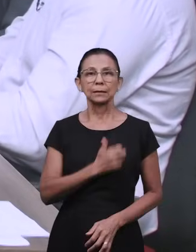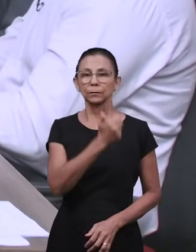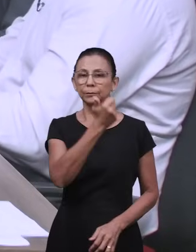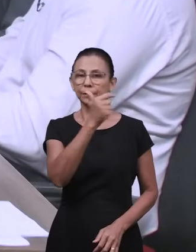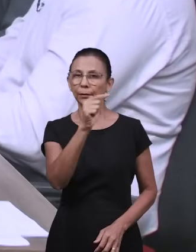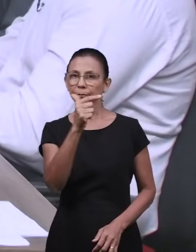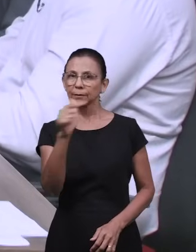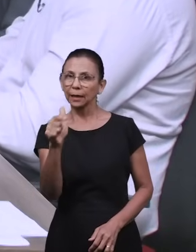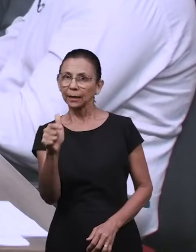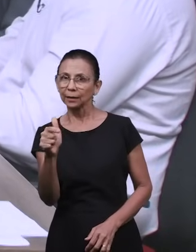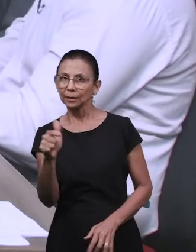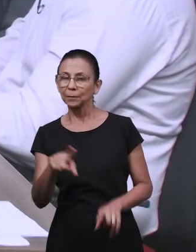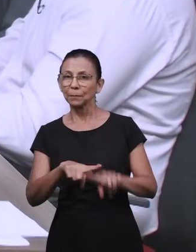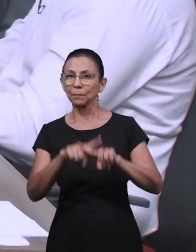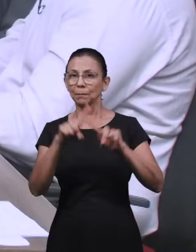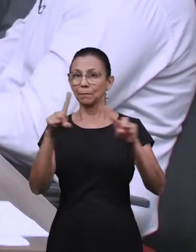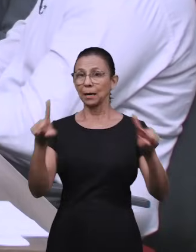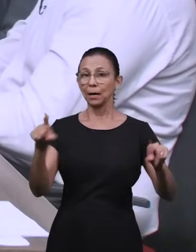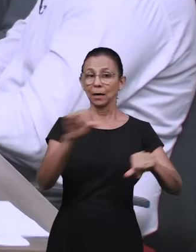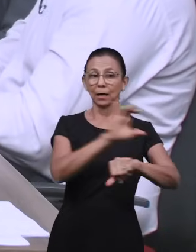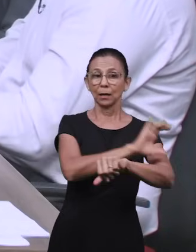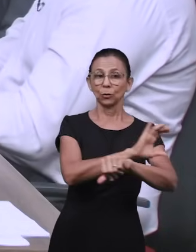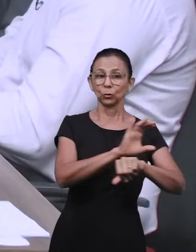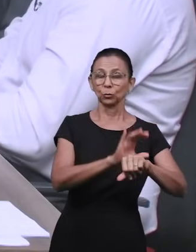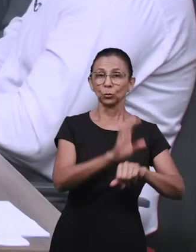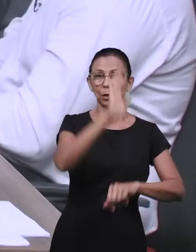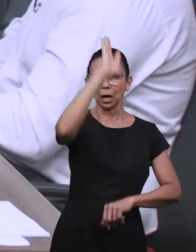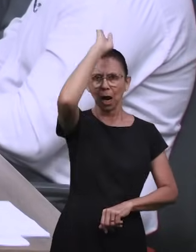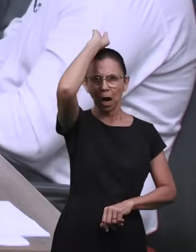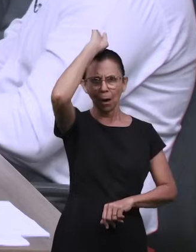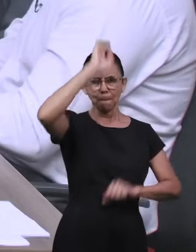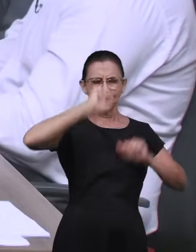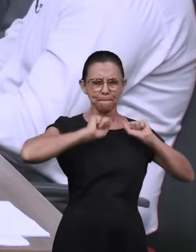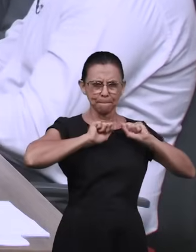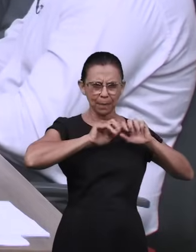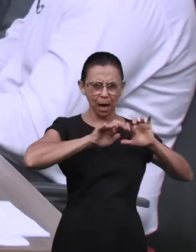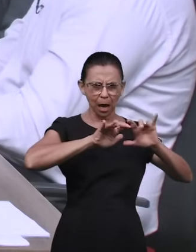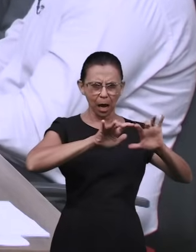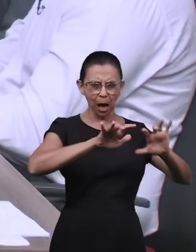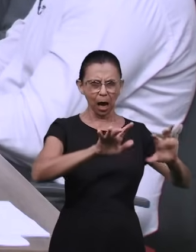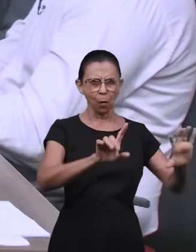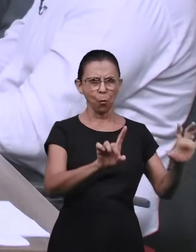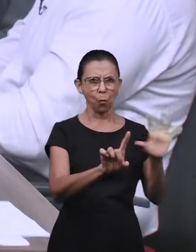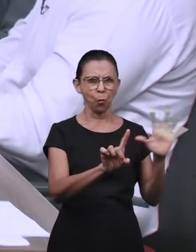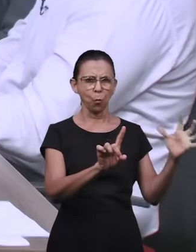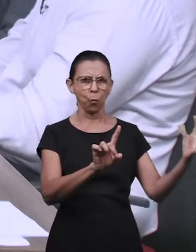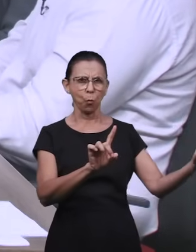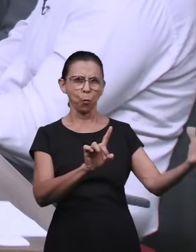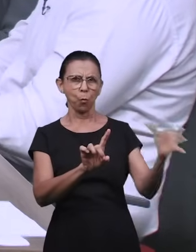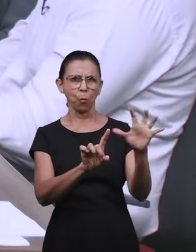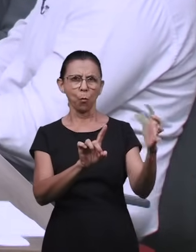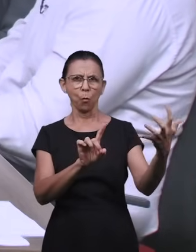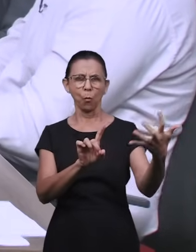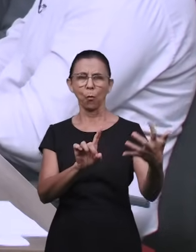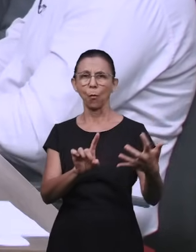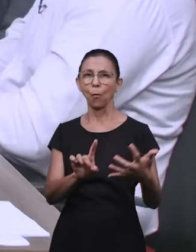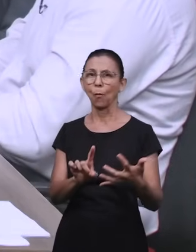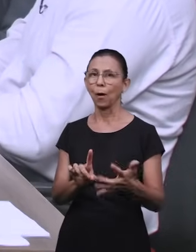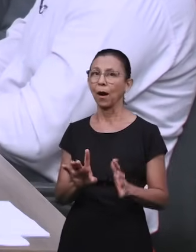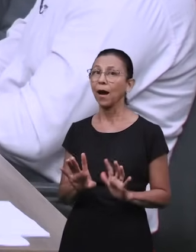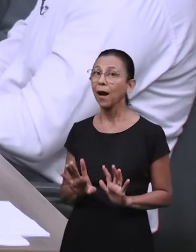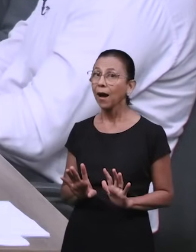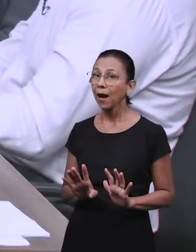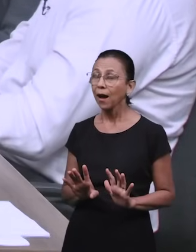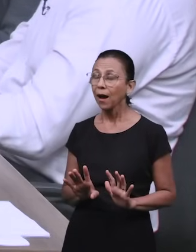Romano, ela é também disseminada e o cristianismo, até então, ele